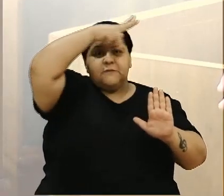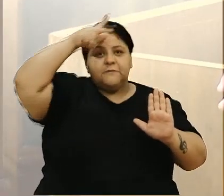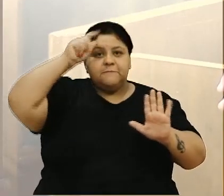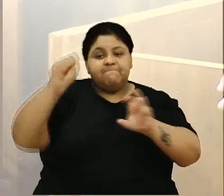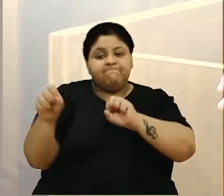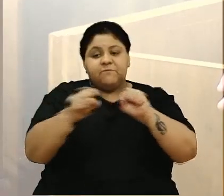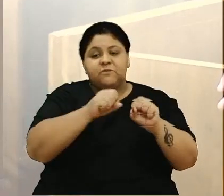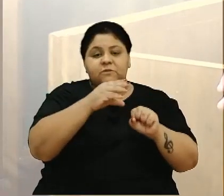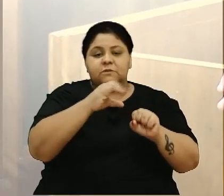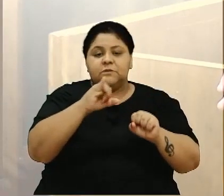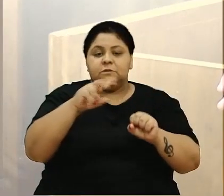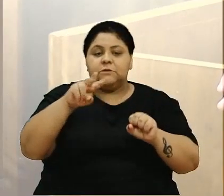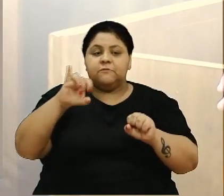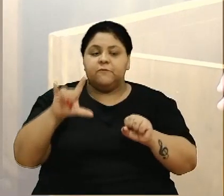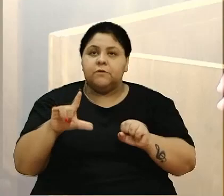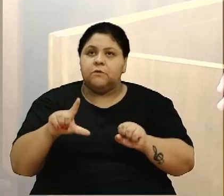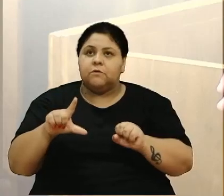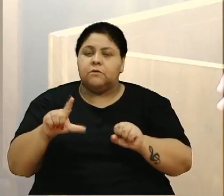defesa civil.